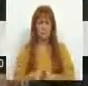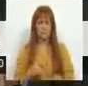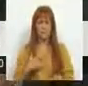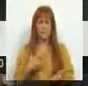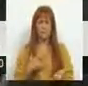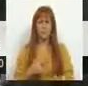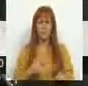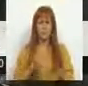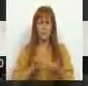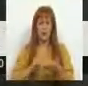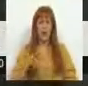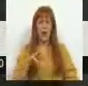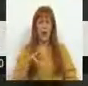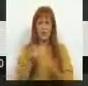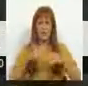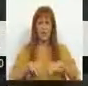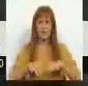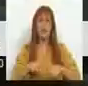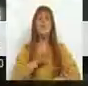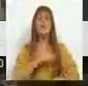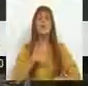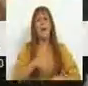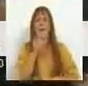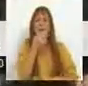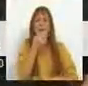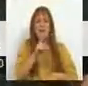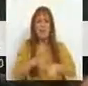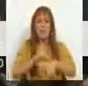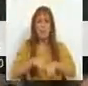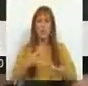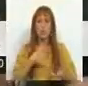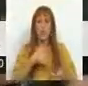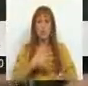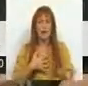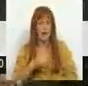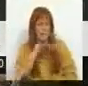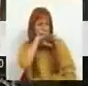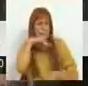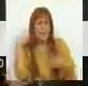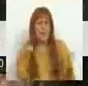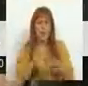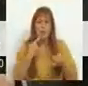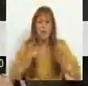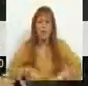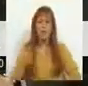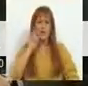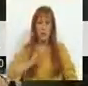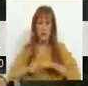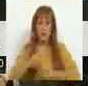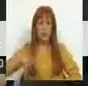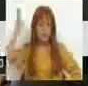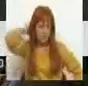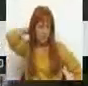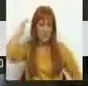as atas do plenário em que isso foi usado como o que vocês querem é perder tempo. Aliás, não deixa de ser curioso, mais uma vez, que a senhora deputada